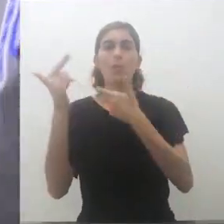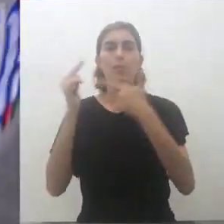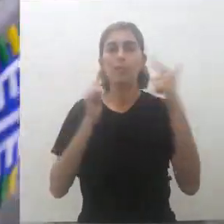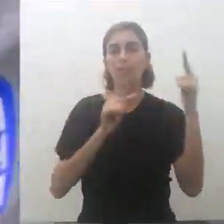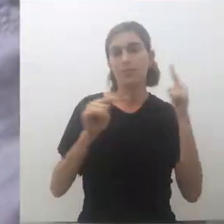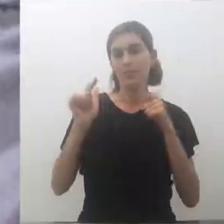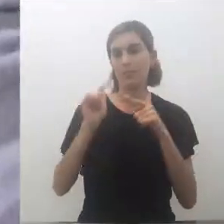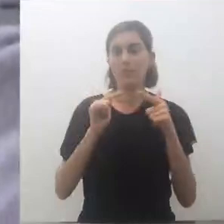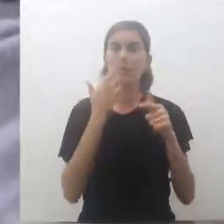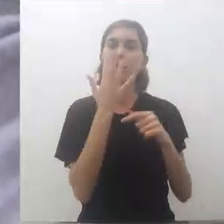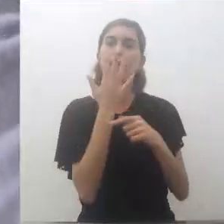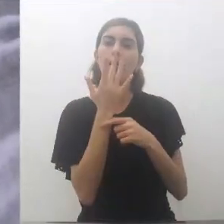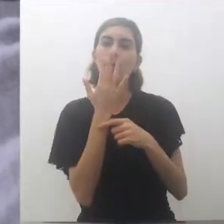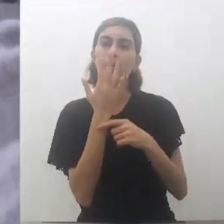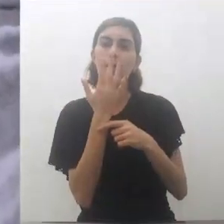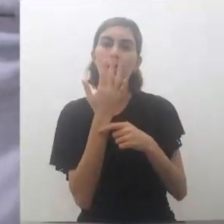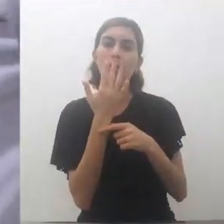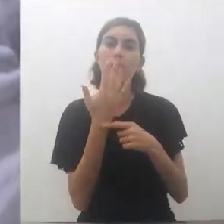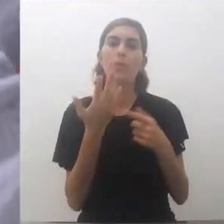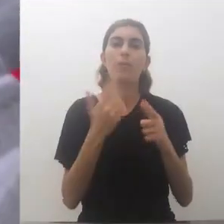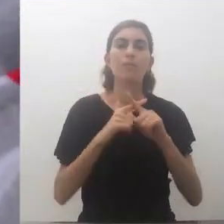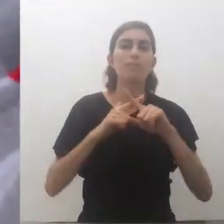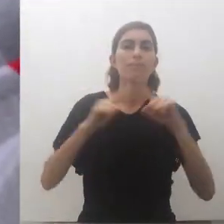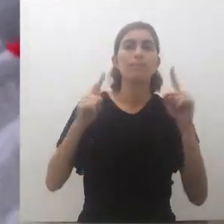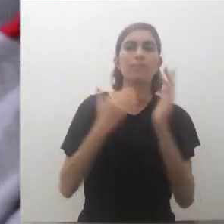cor de maior